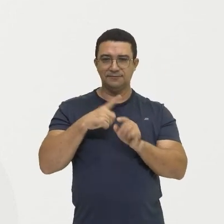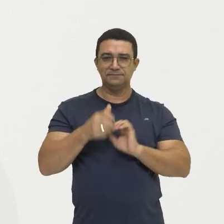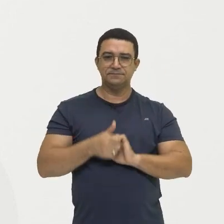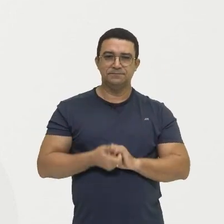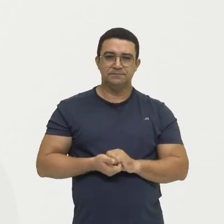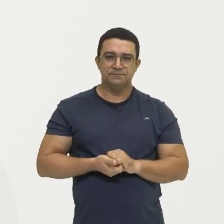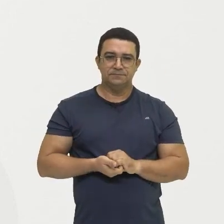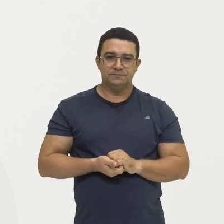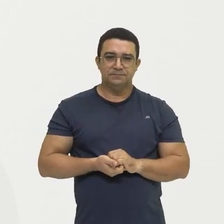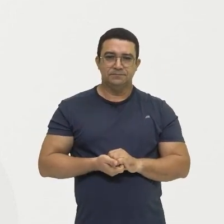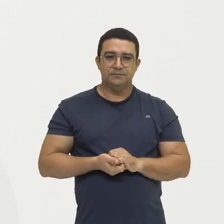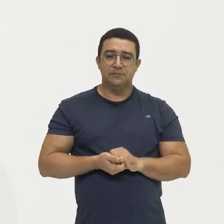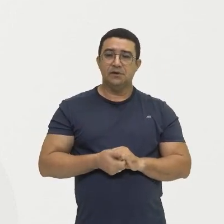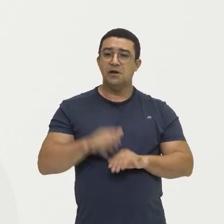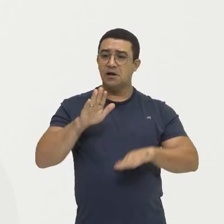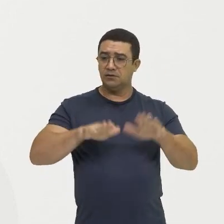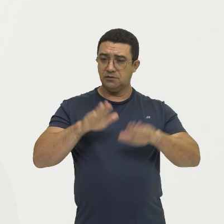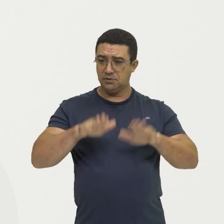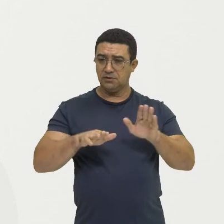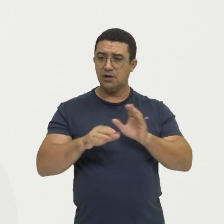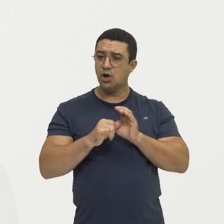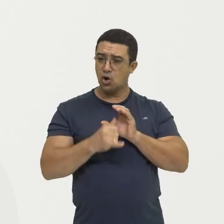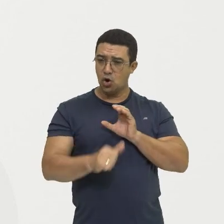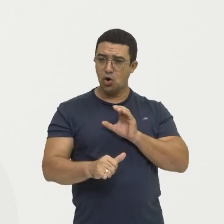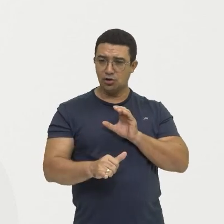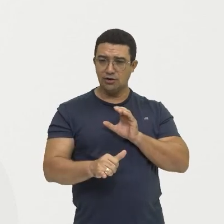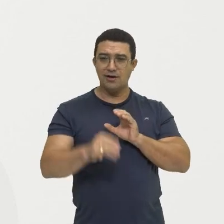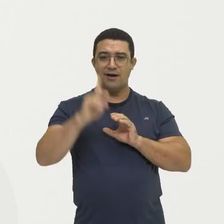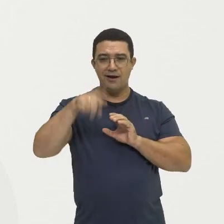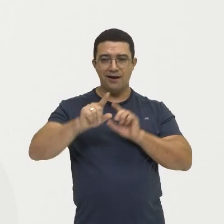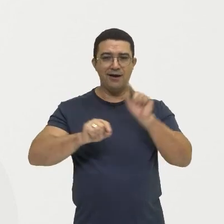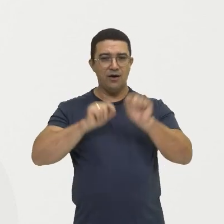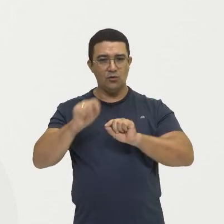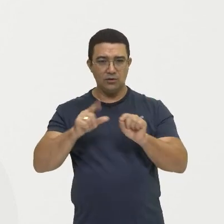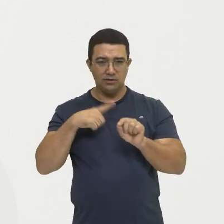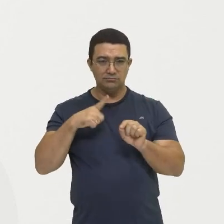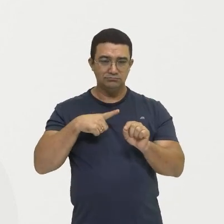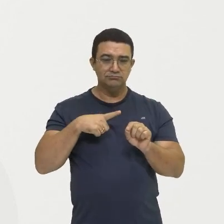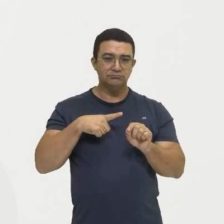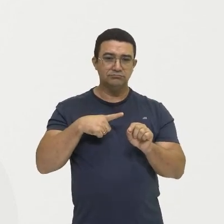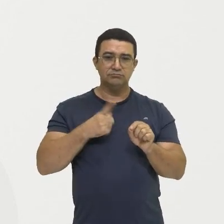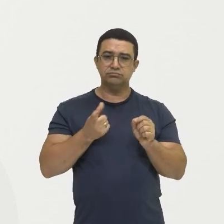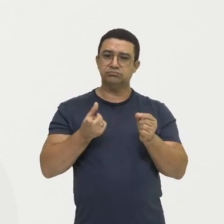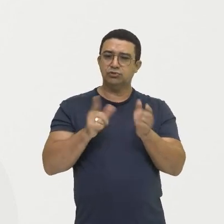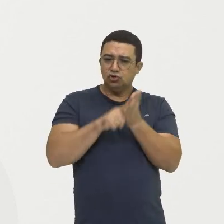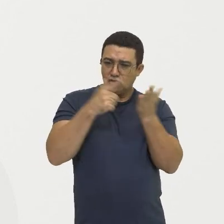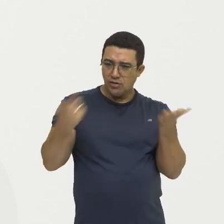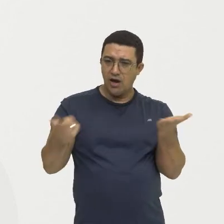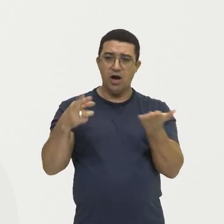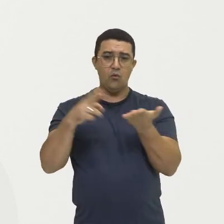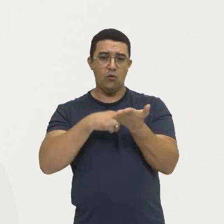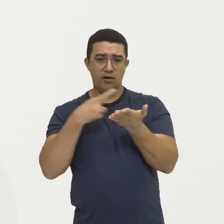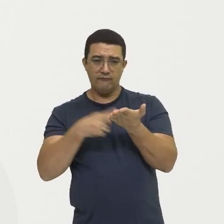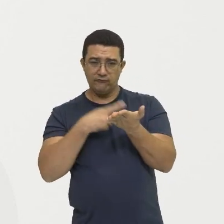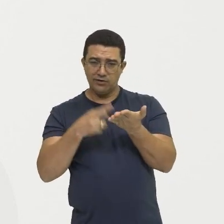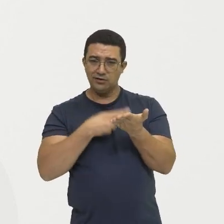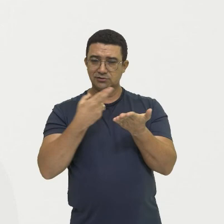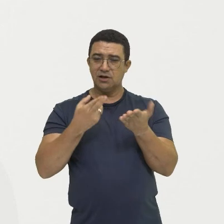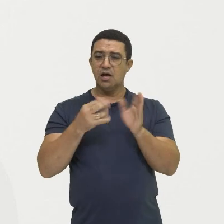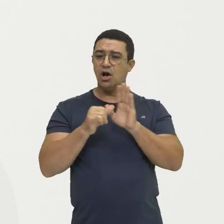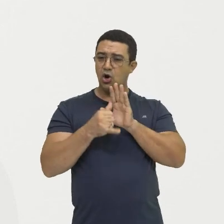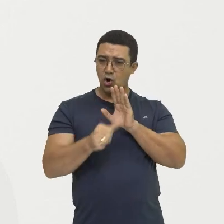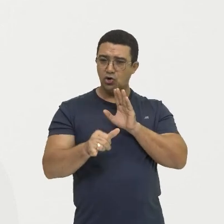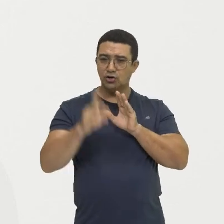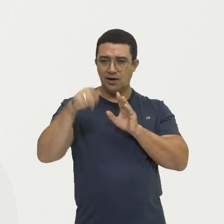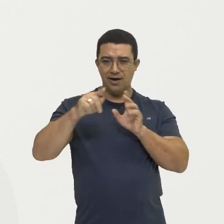ironia. E esse tipo de texto, ele pode ser publicado em jornais, em revistas, né? As crônicas são um